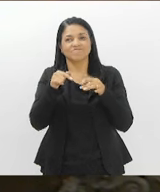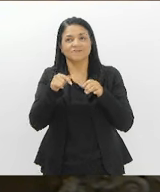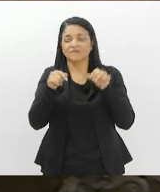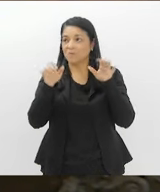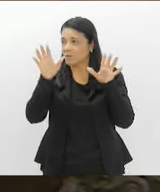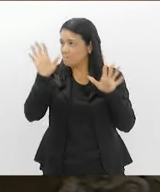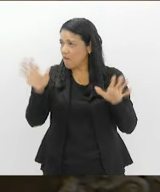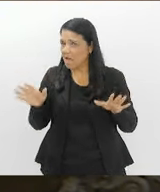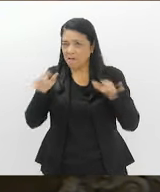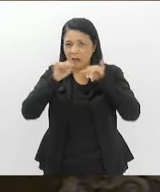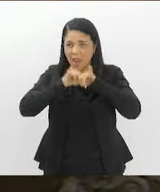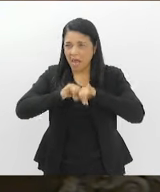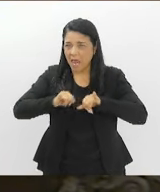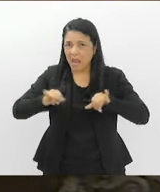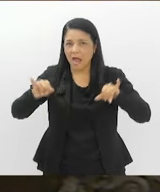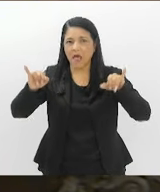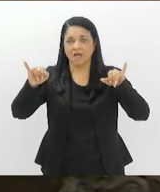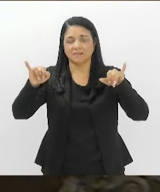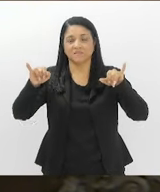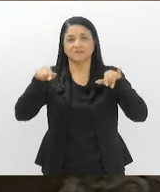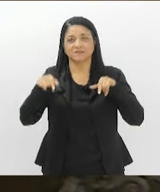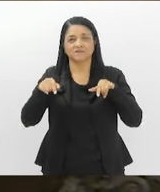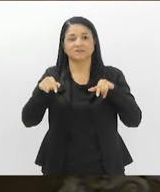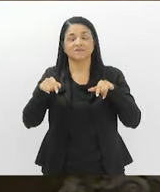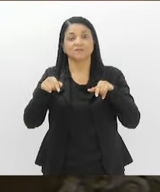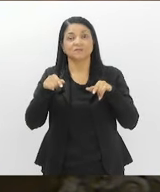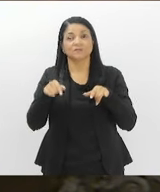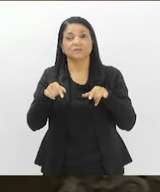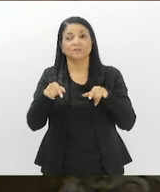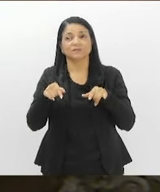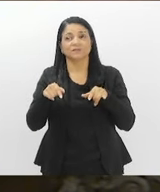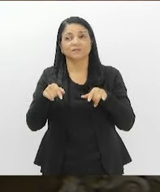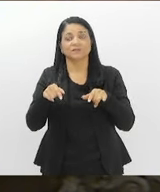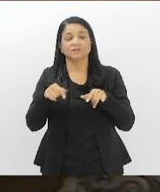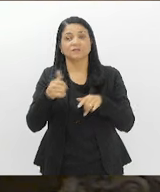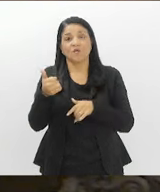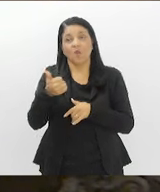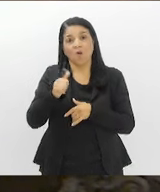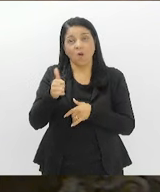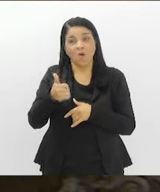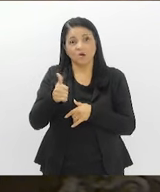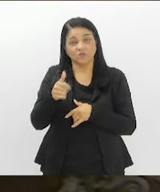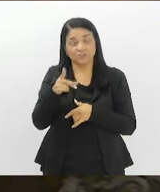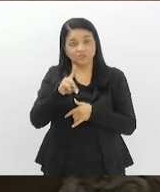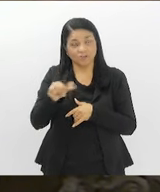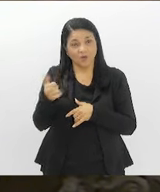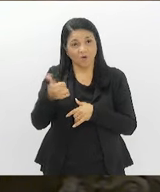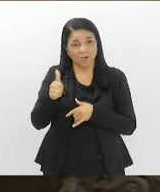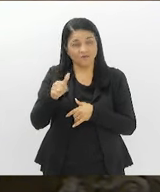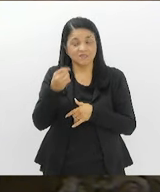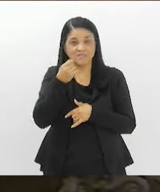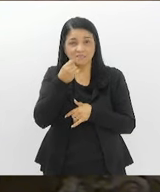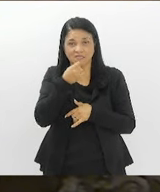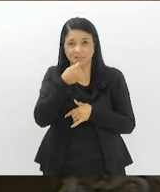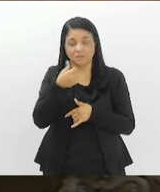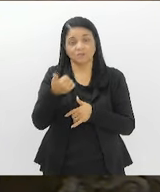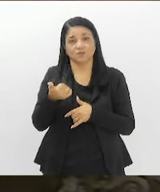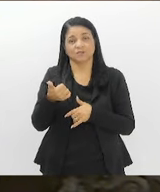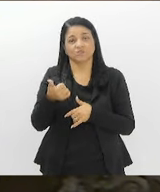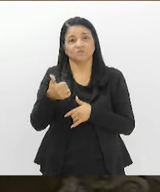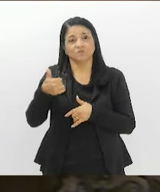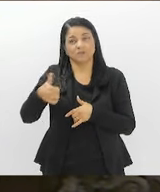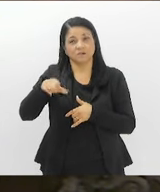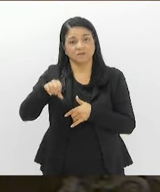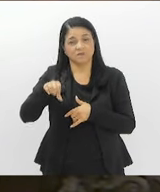paredes. O veículo adormeceu em 11 de setembro de 69, quando a sua